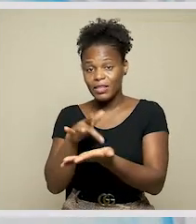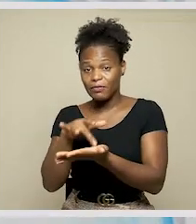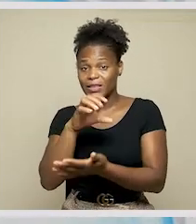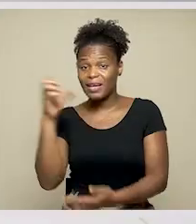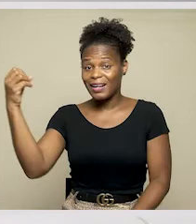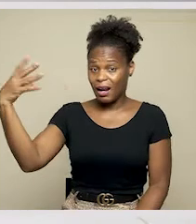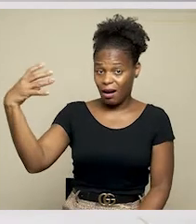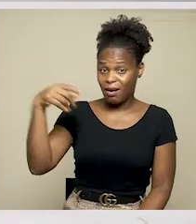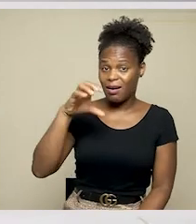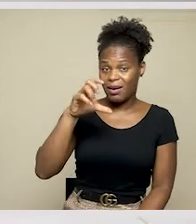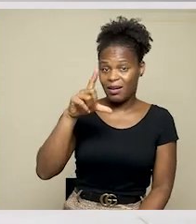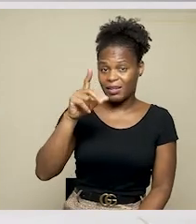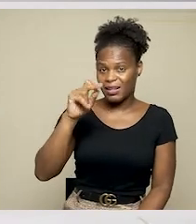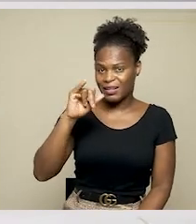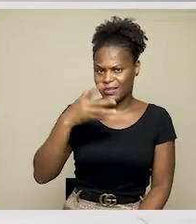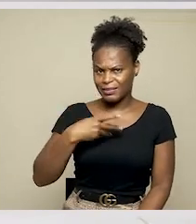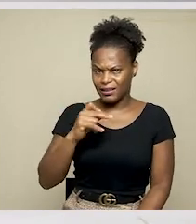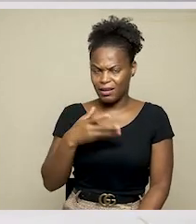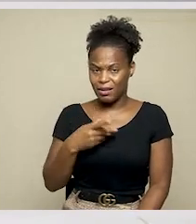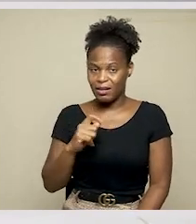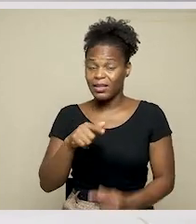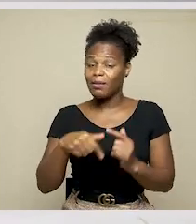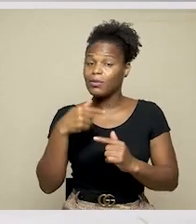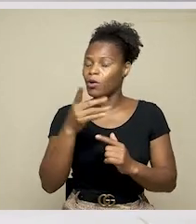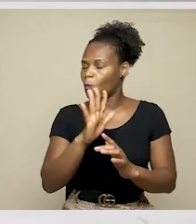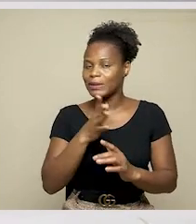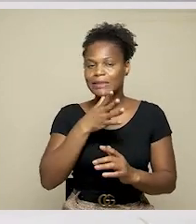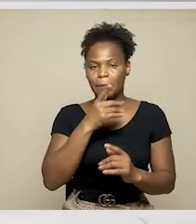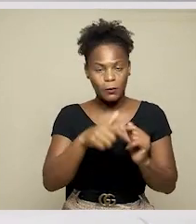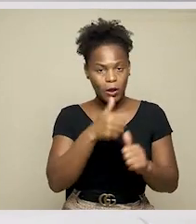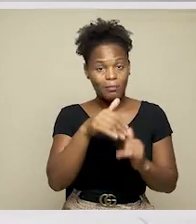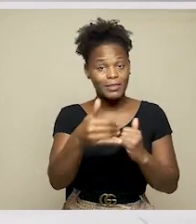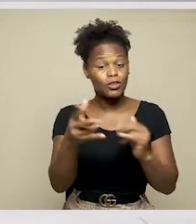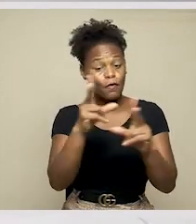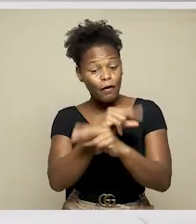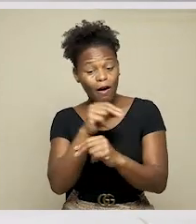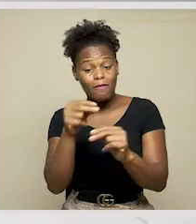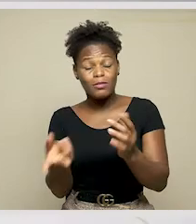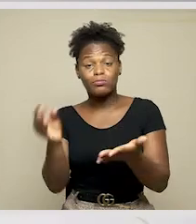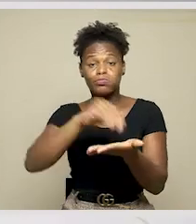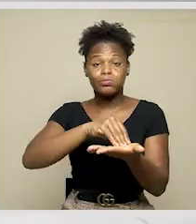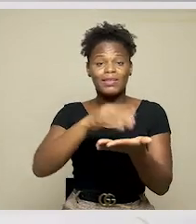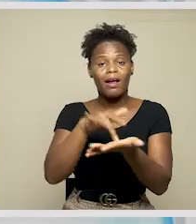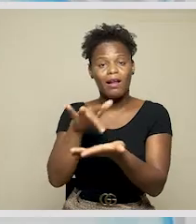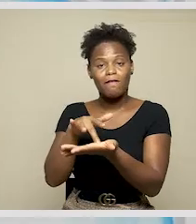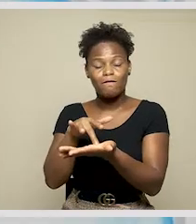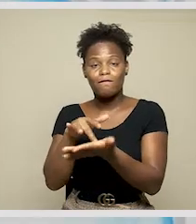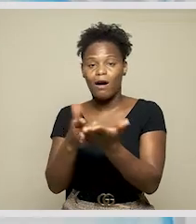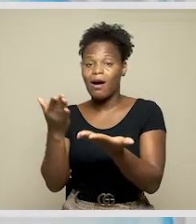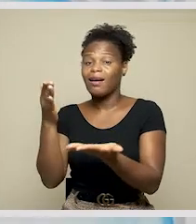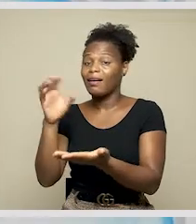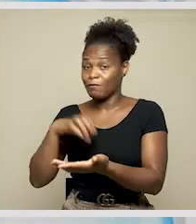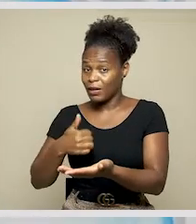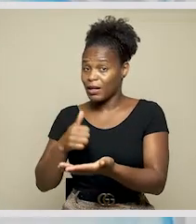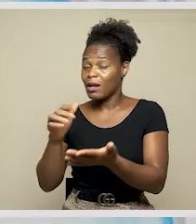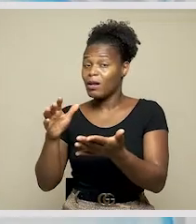Claridade, ou melhor dizendo, a partir desta renovação introduzida na literatura cabo-verdiana pela revista